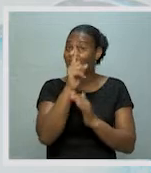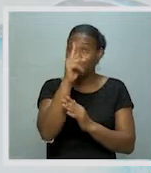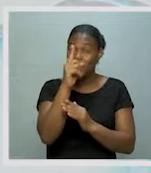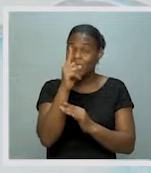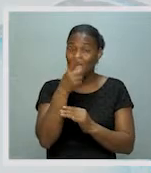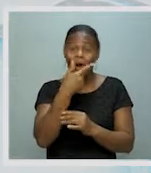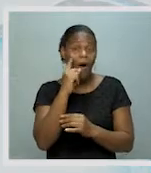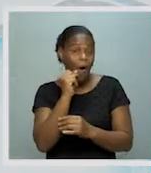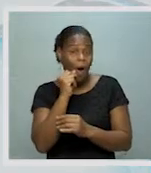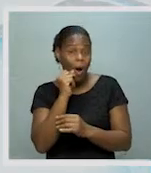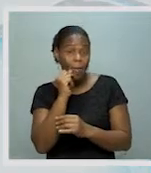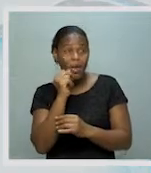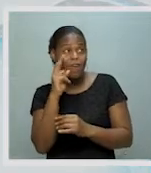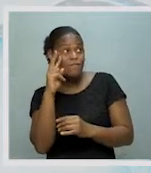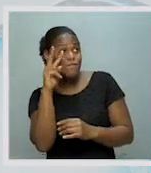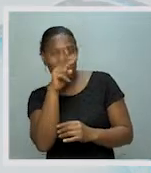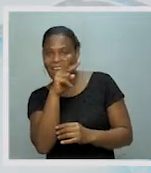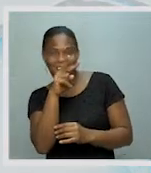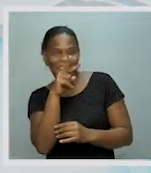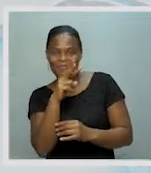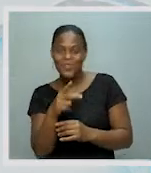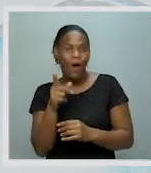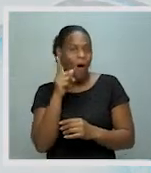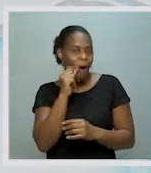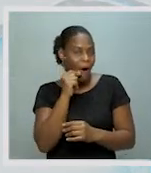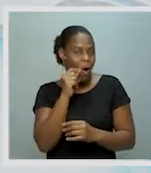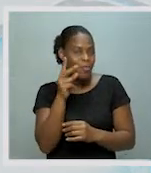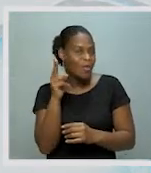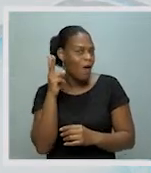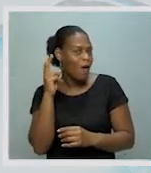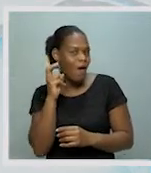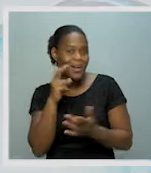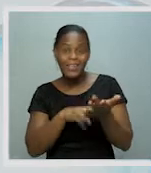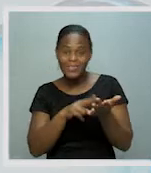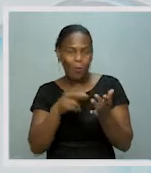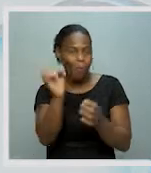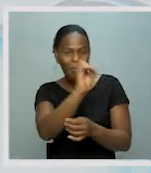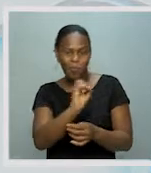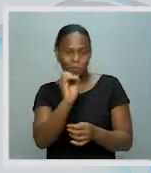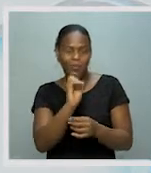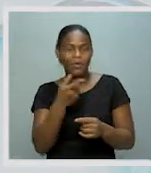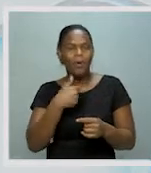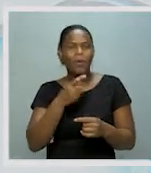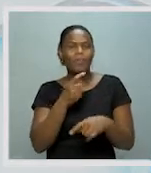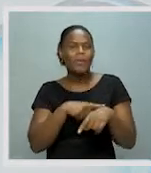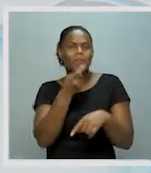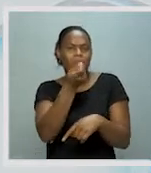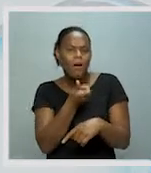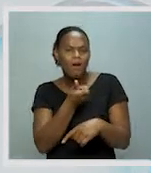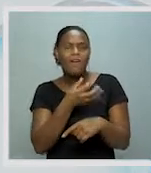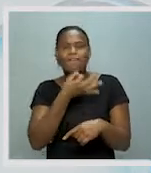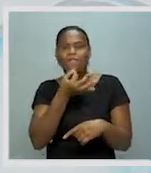é acessível aos nossos sentidos, não é acessível à nossa razão. Tivemos há bem pouco tempo a falar